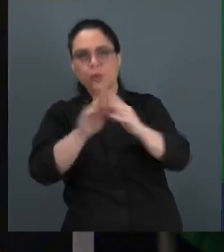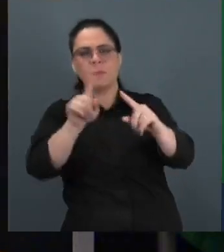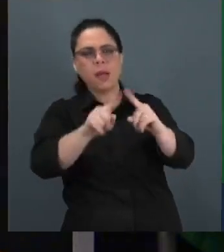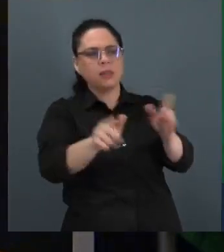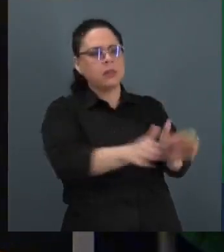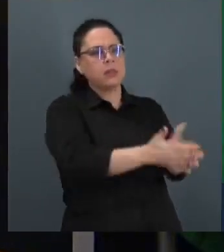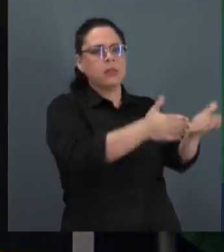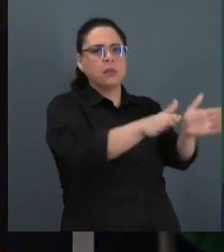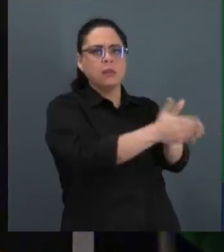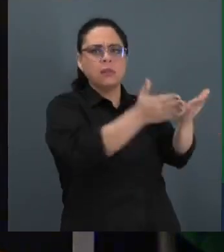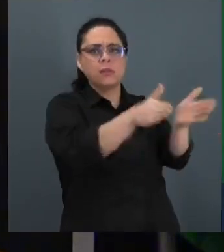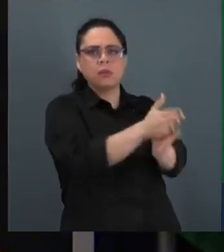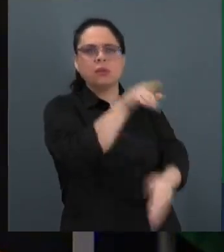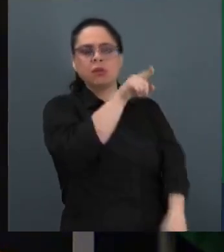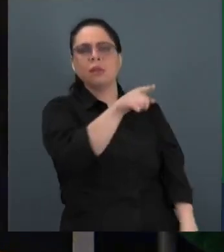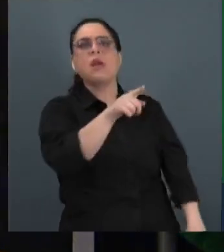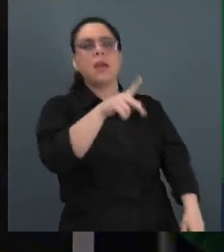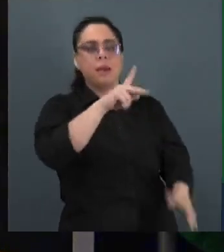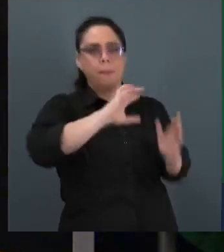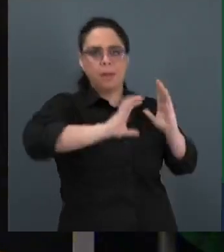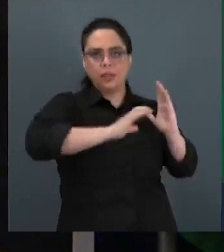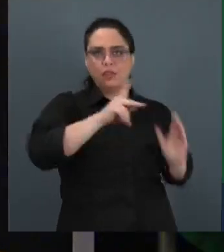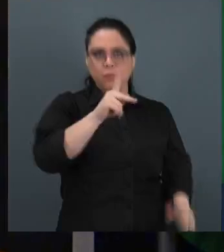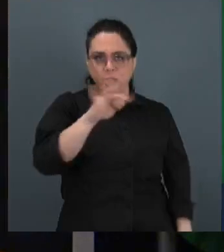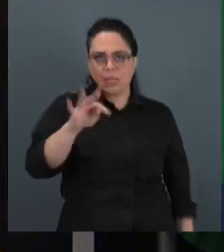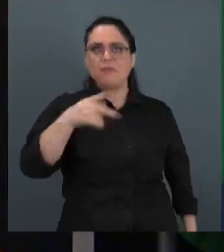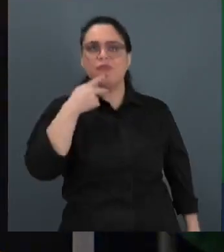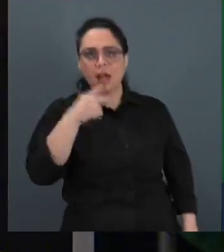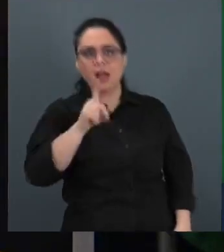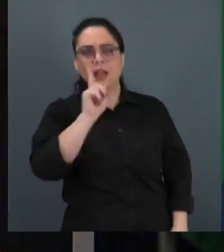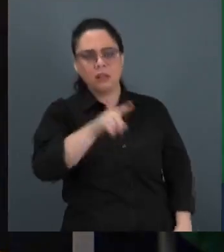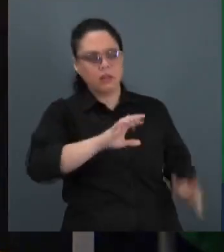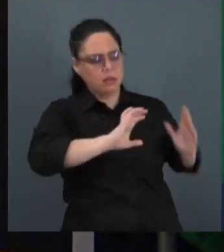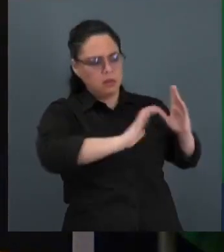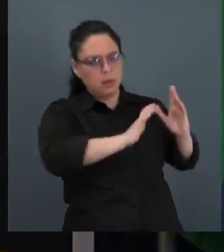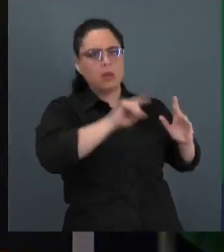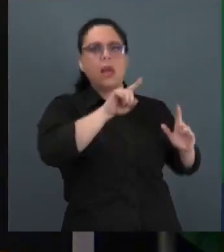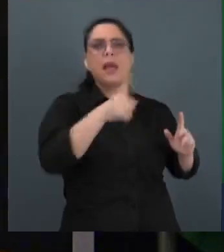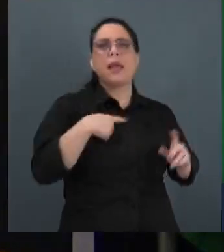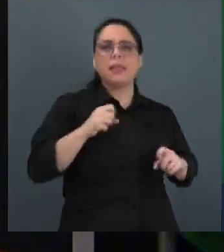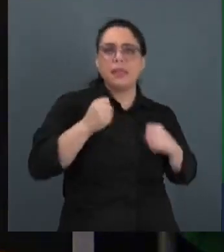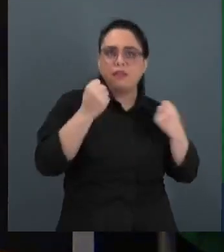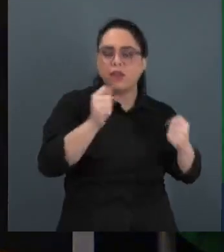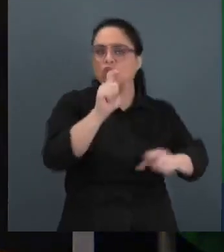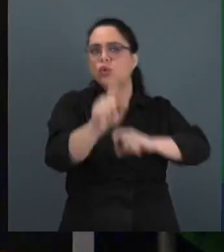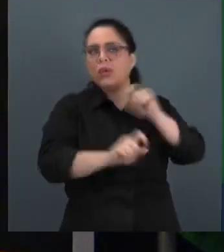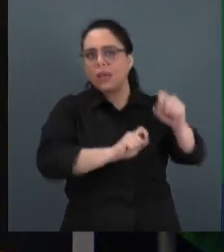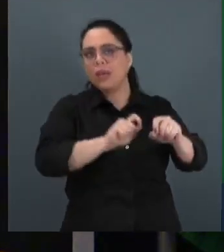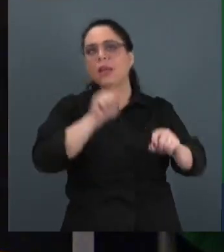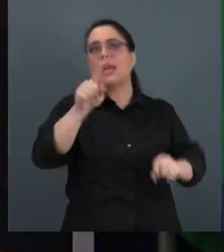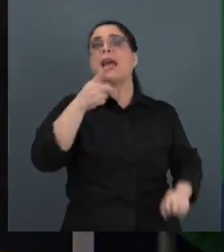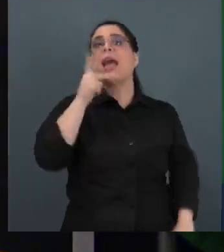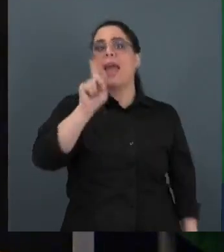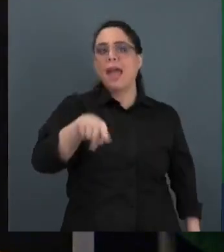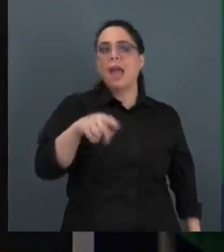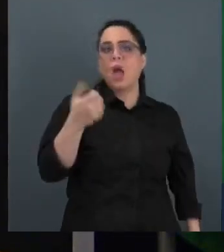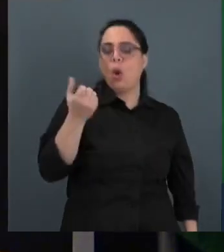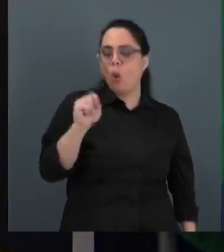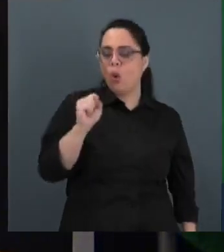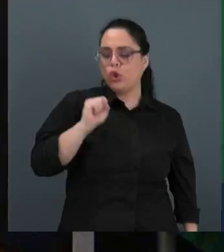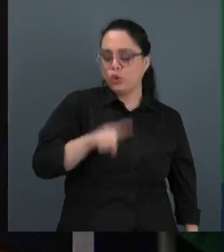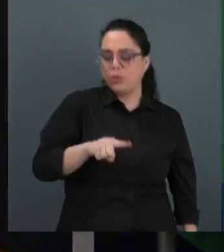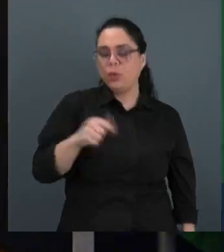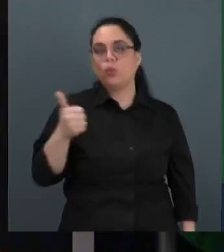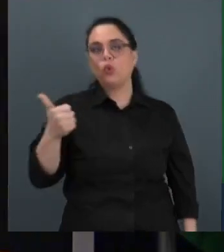que o PT fala que defende. Não, esses 18 bilhões é para uma faixa de 8 mil a 12 mil